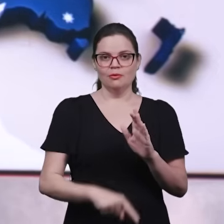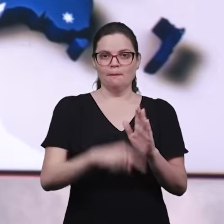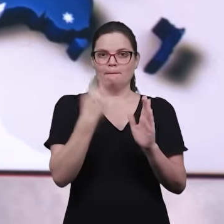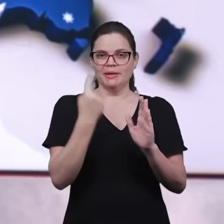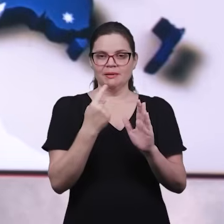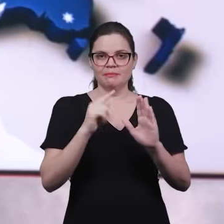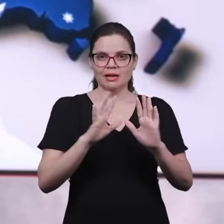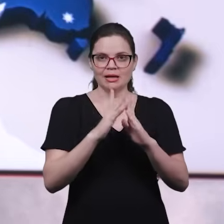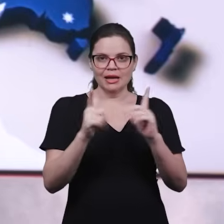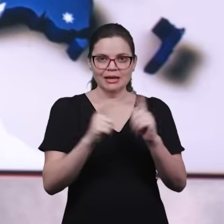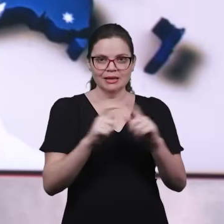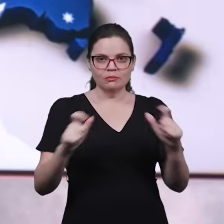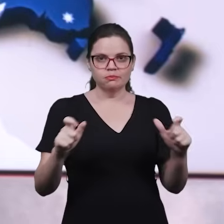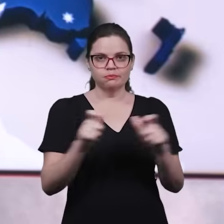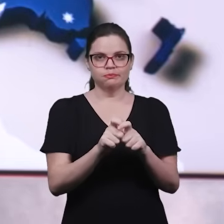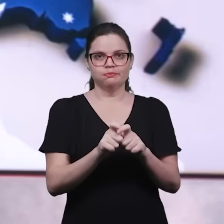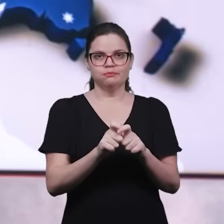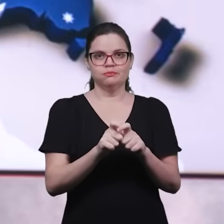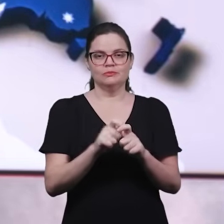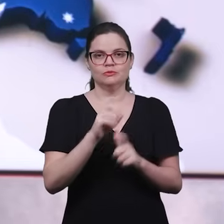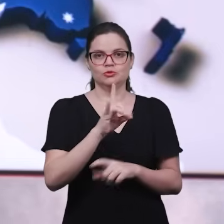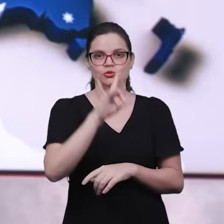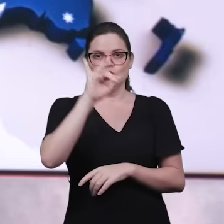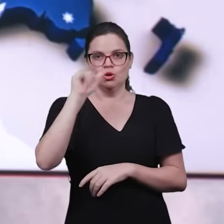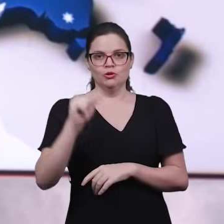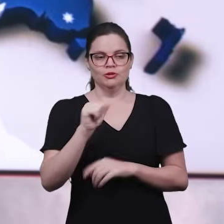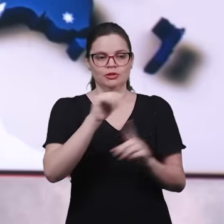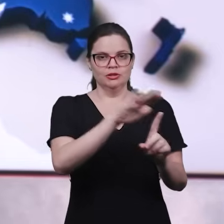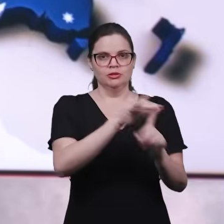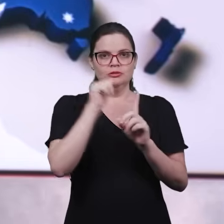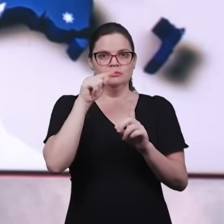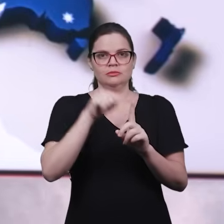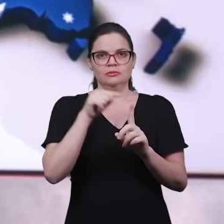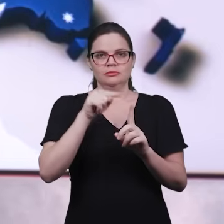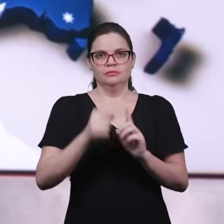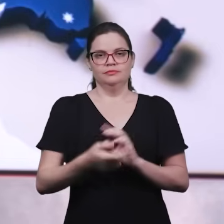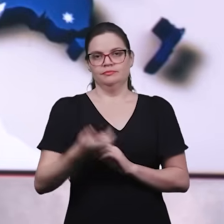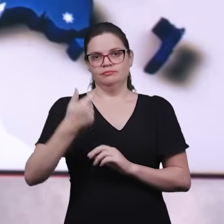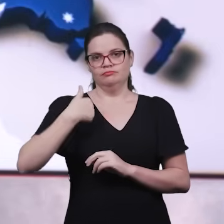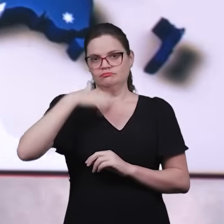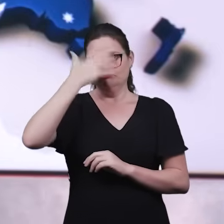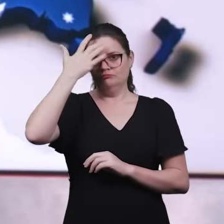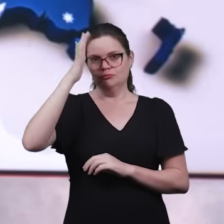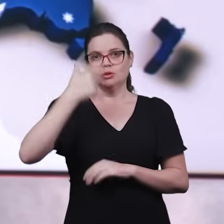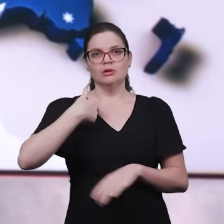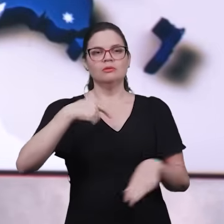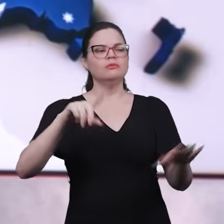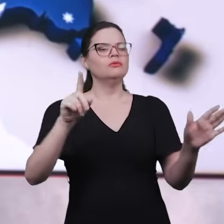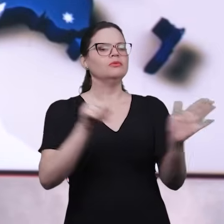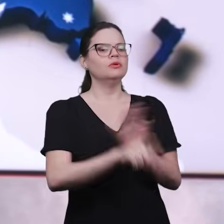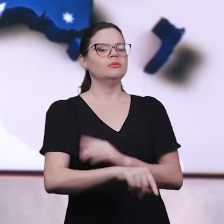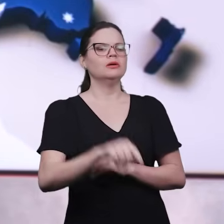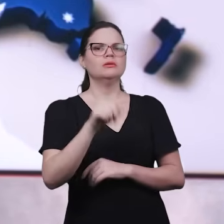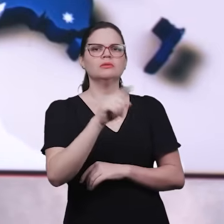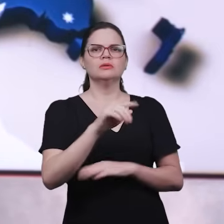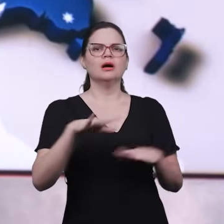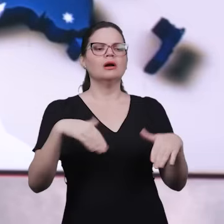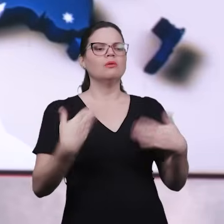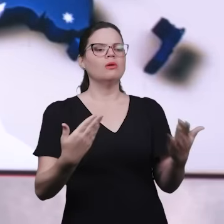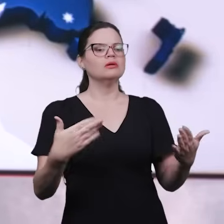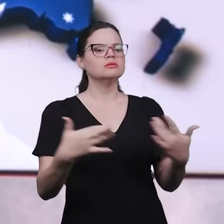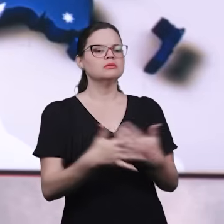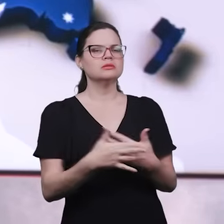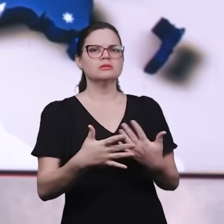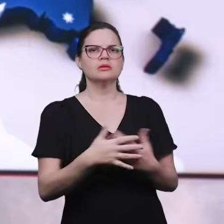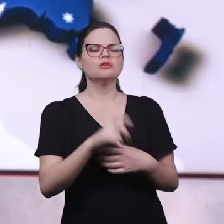aquele grupinho que estava começando na Alemanha, no dia da unção dele, eu não sabia, eu fui perguntar a ele qual